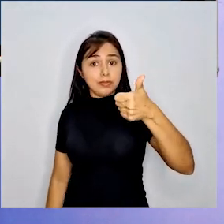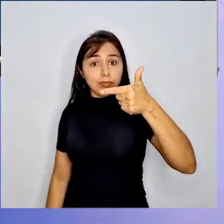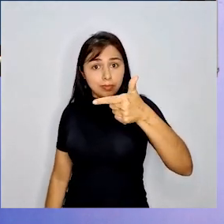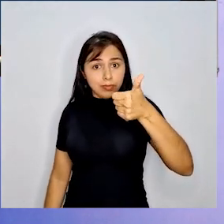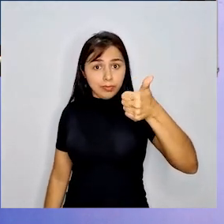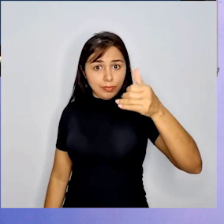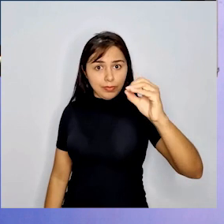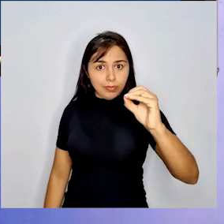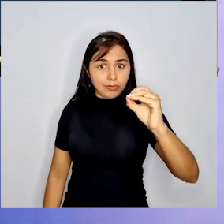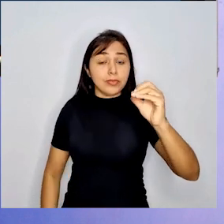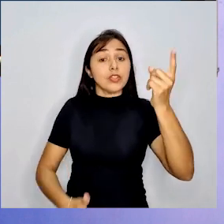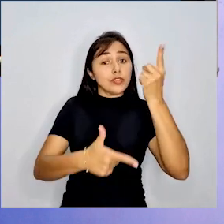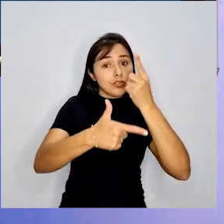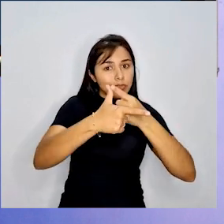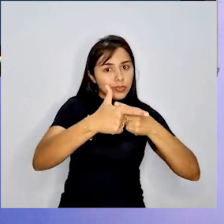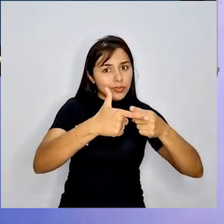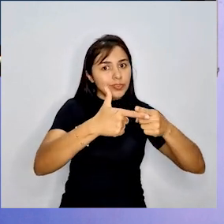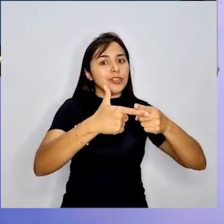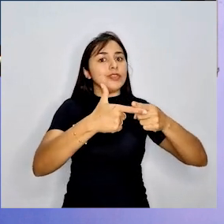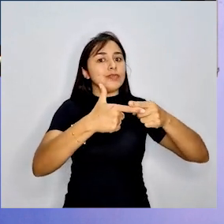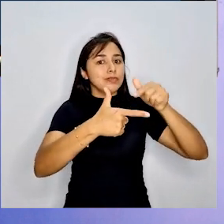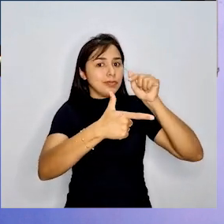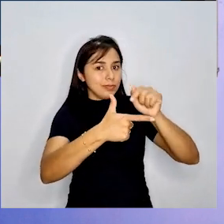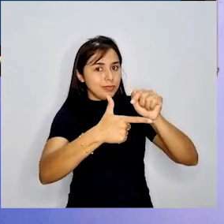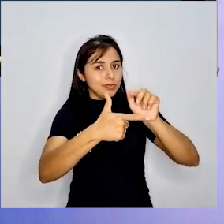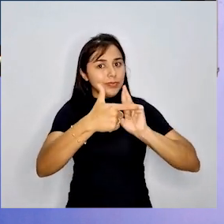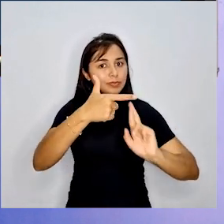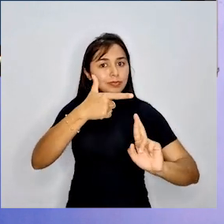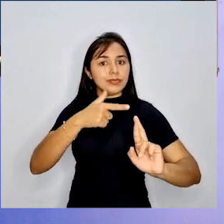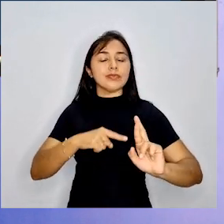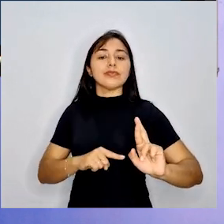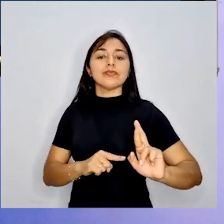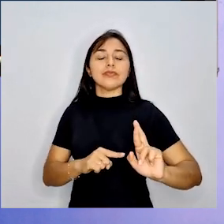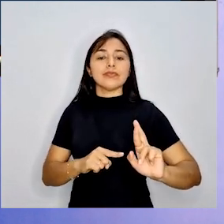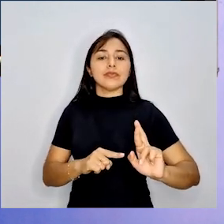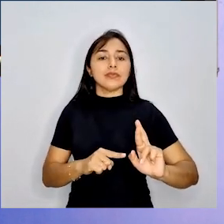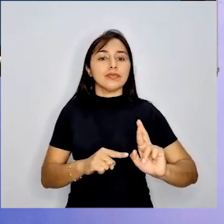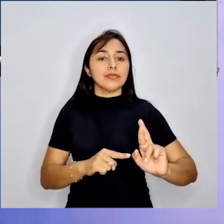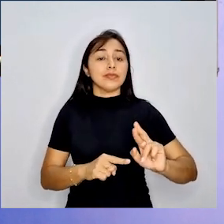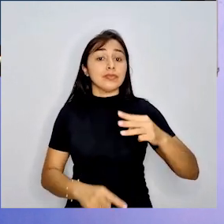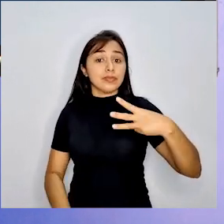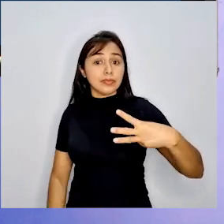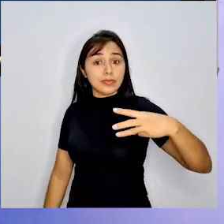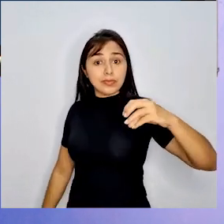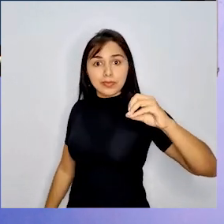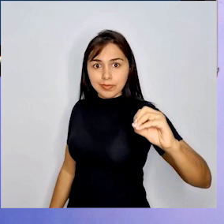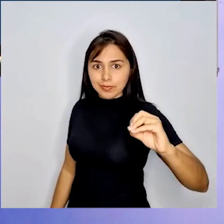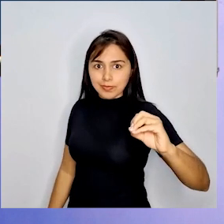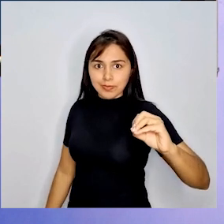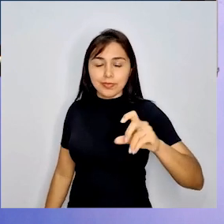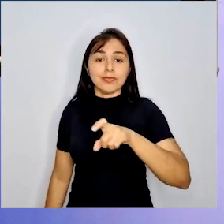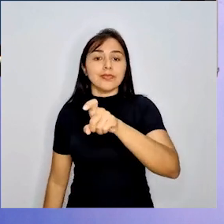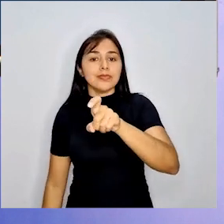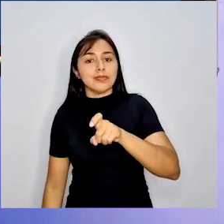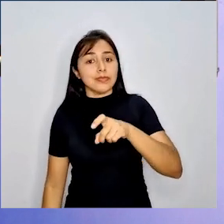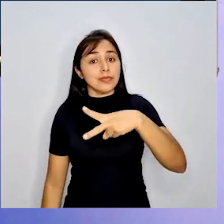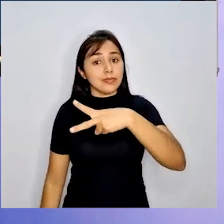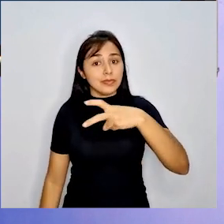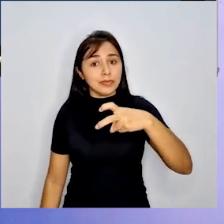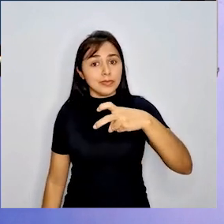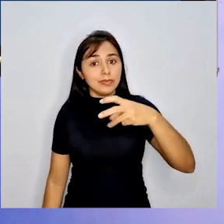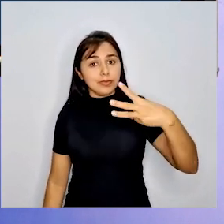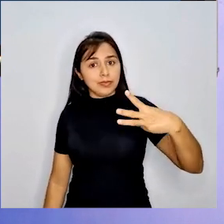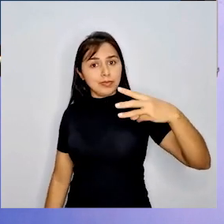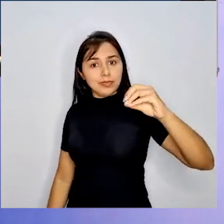210 dividido por 7 vai ser igual a 30 graus. Então, o valor de x é 30 e o valor de